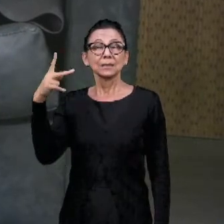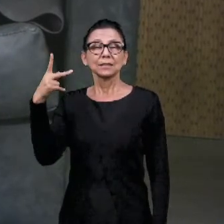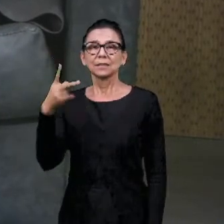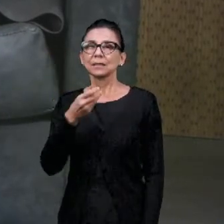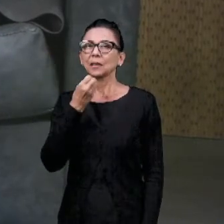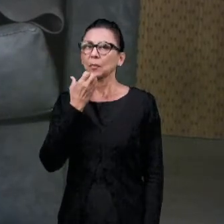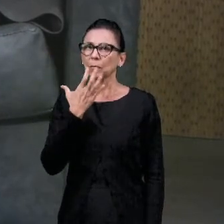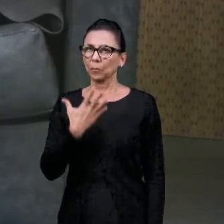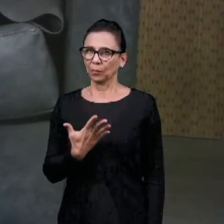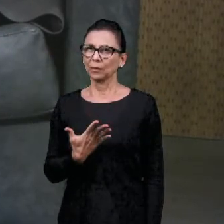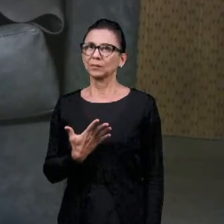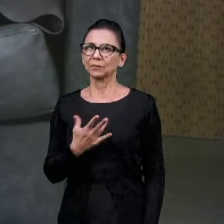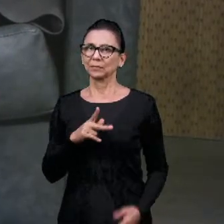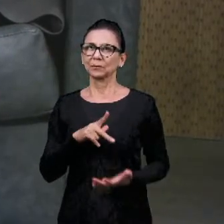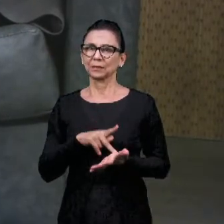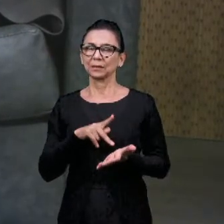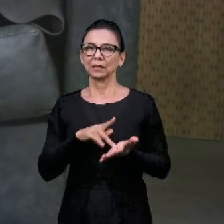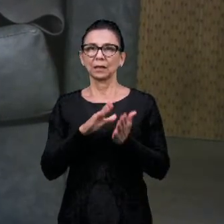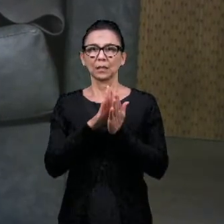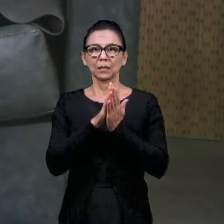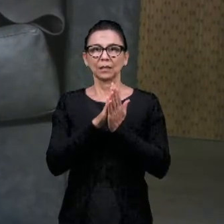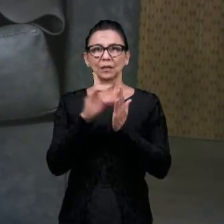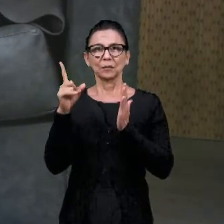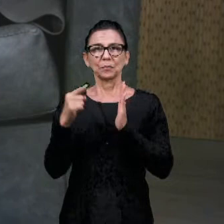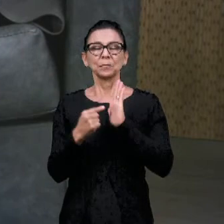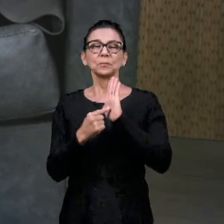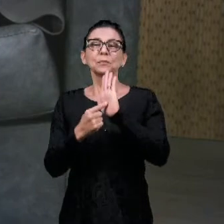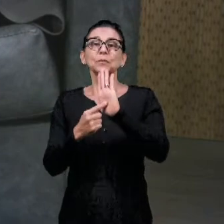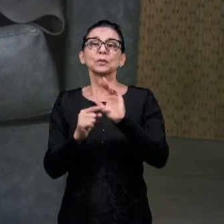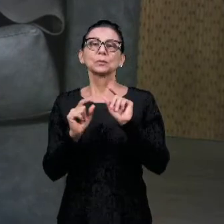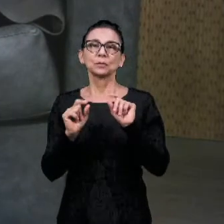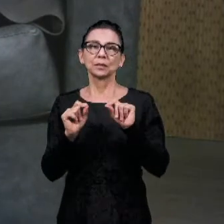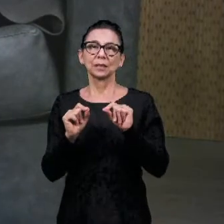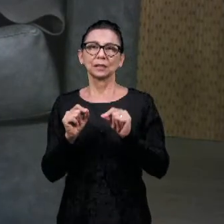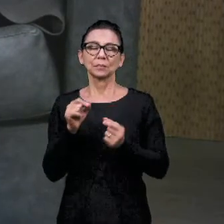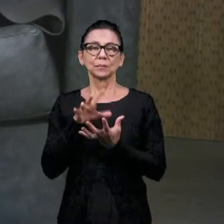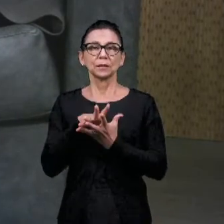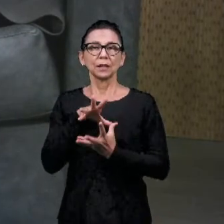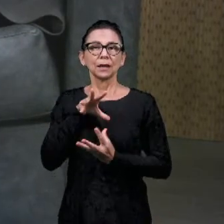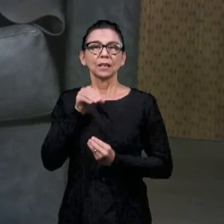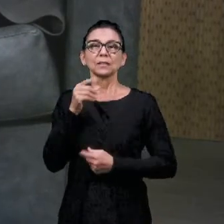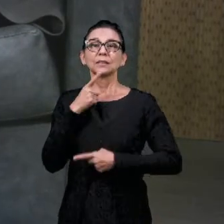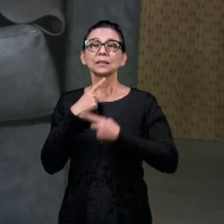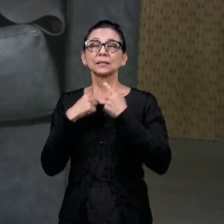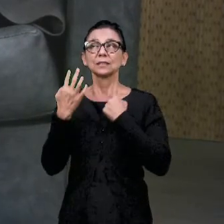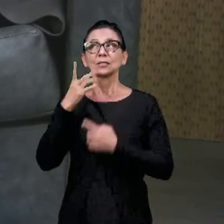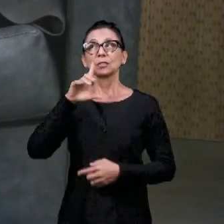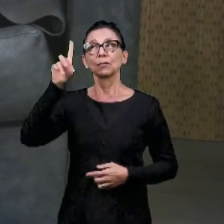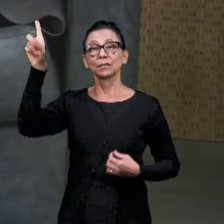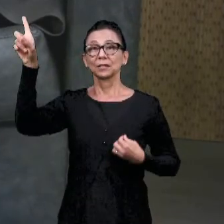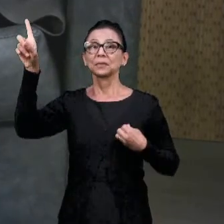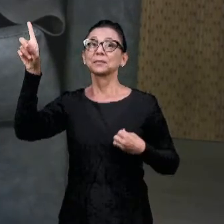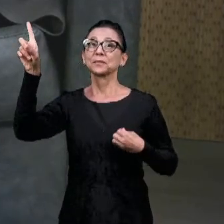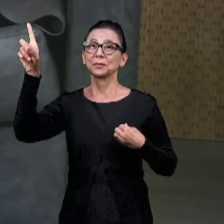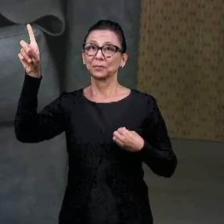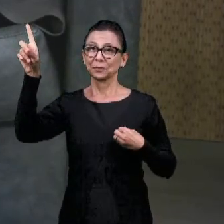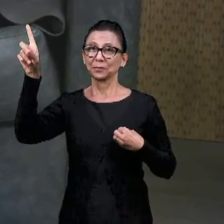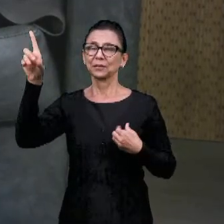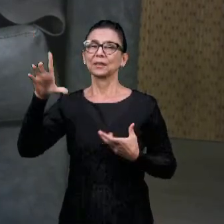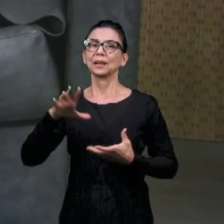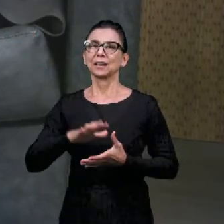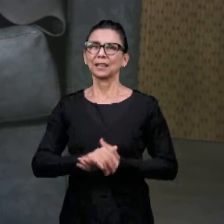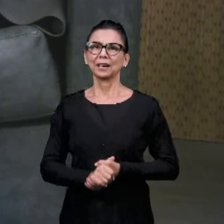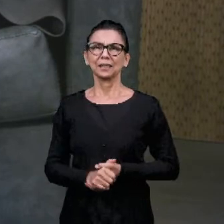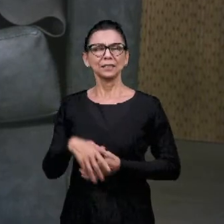né? A Bíblia diz: a minha alma tem sede do Deus vivo. E sede a gente tem